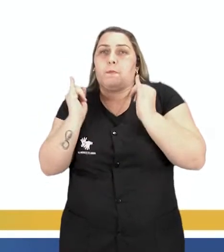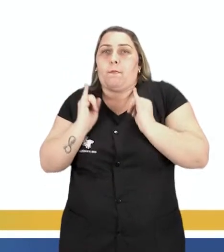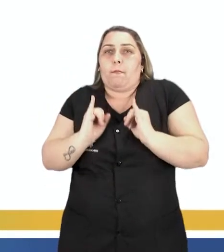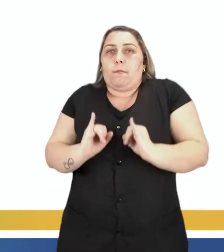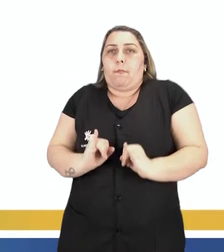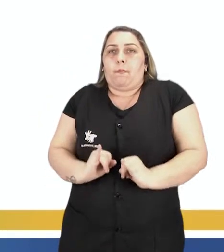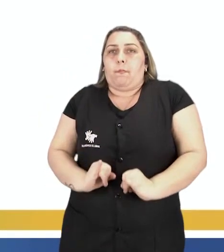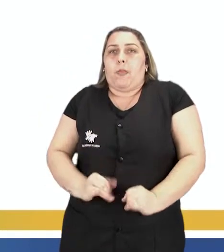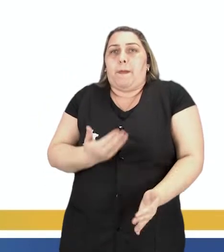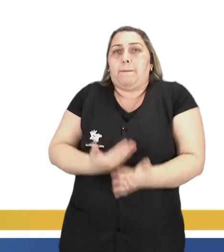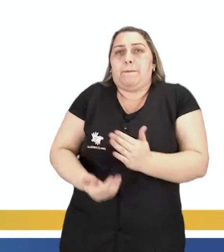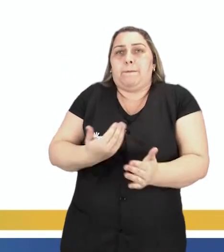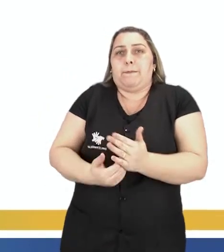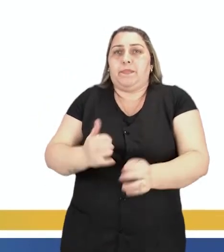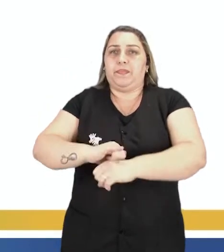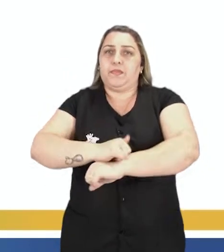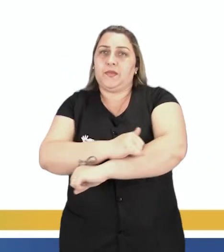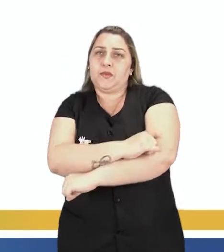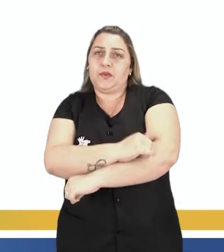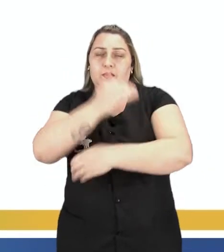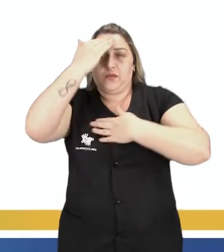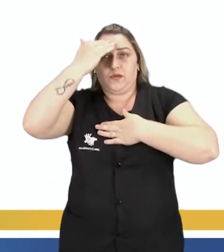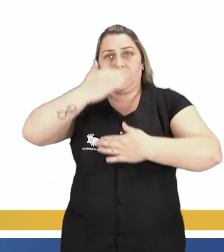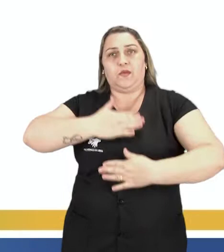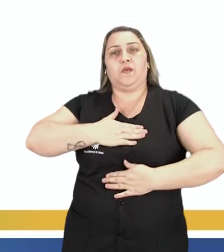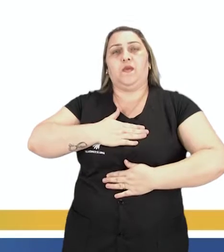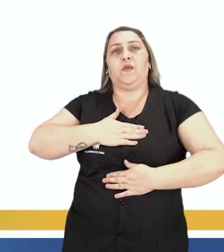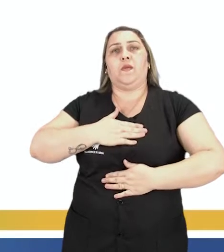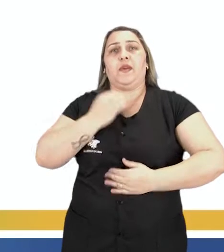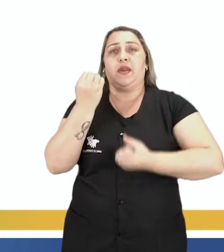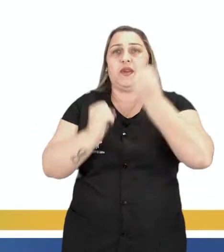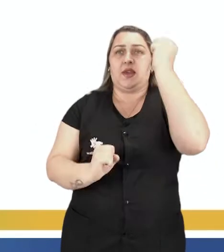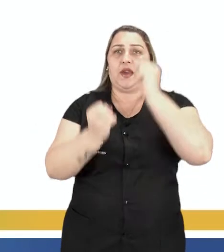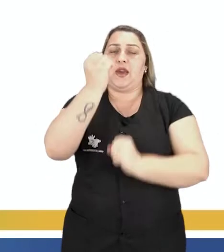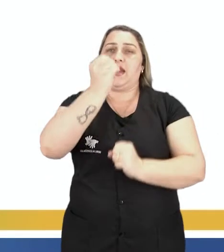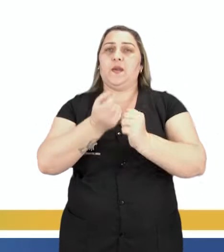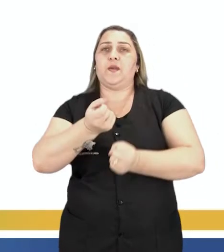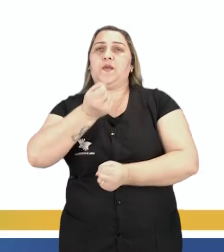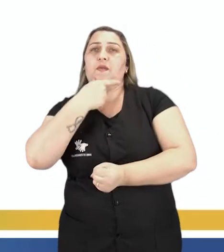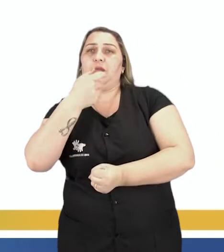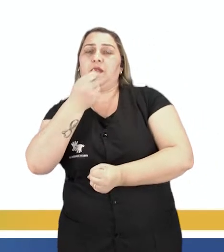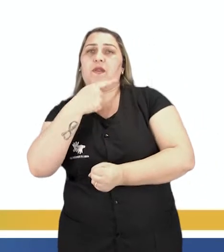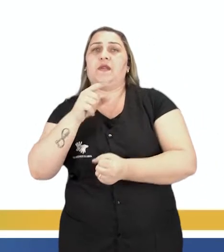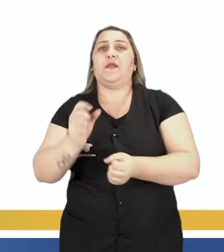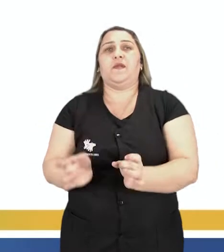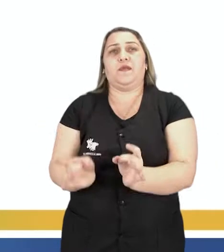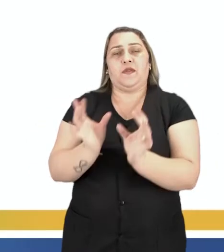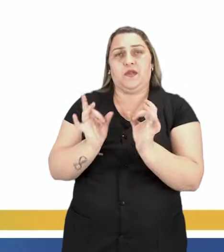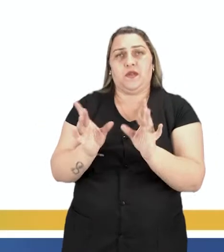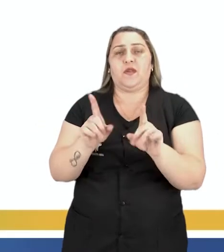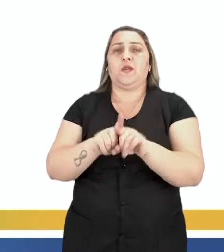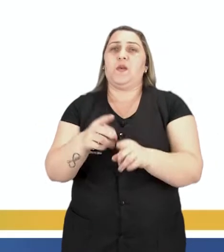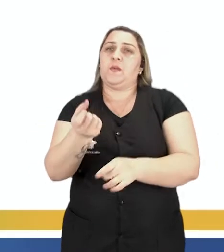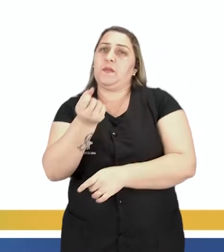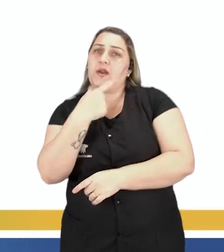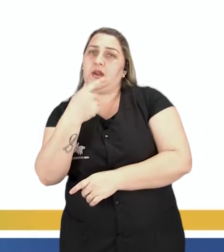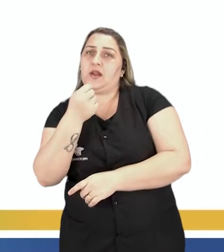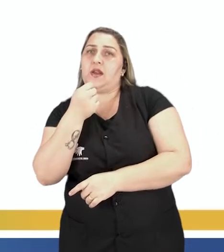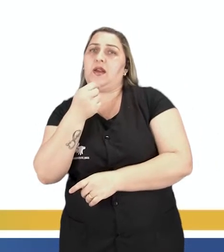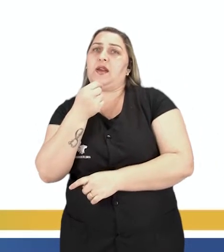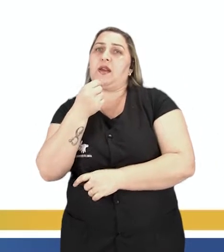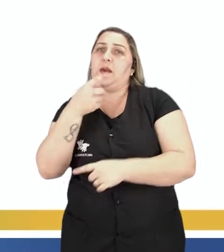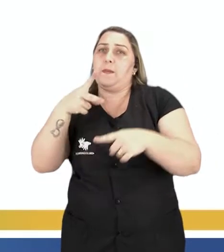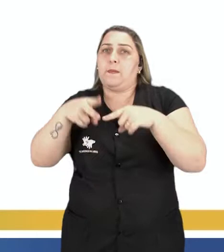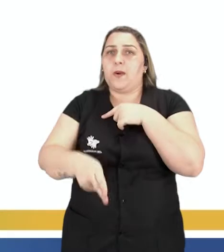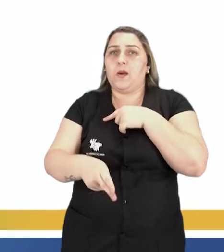para eliminar as formas indesejáveis do corpo e a indústria farmacêutica faturando alto com medicamentos que inibem